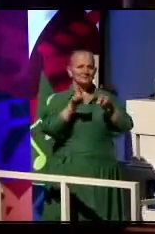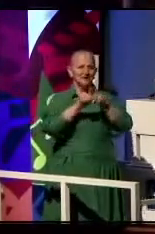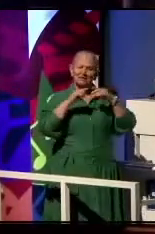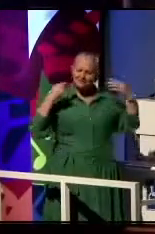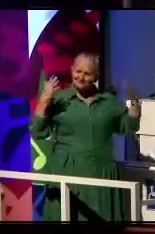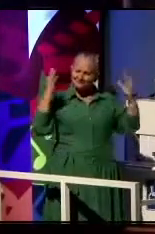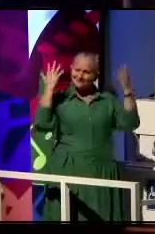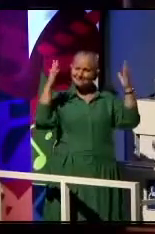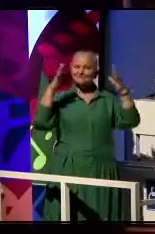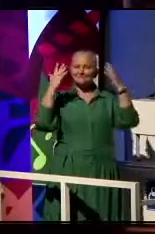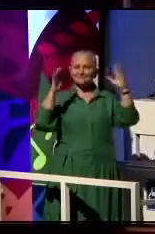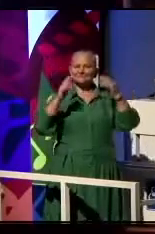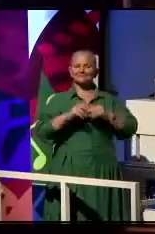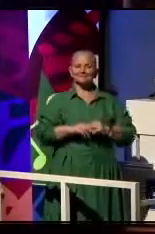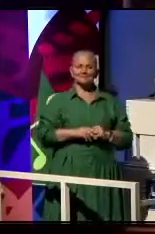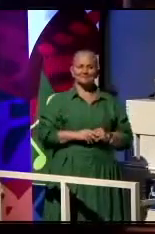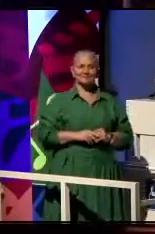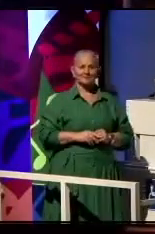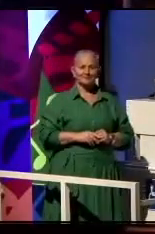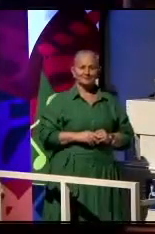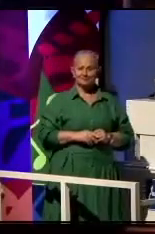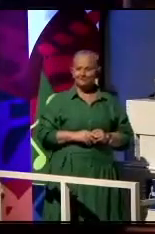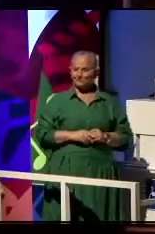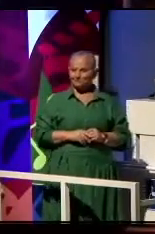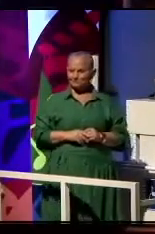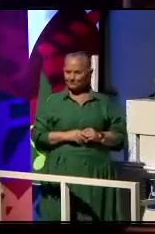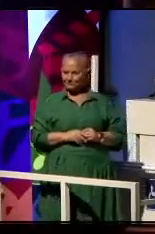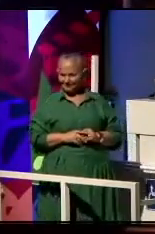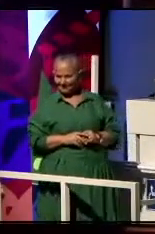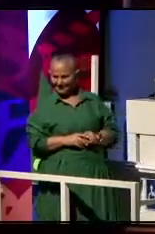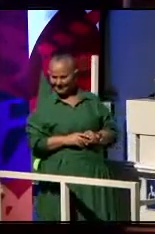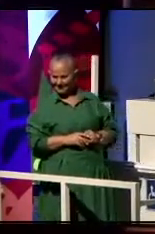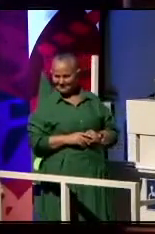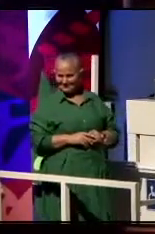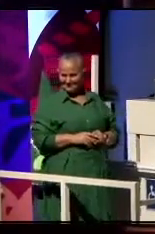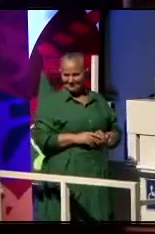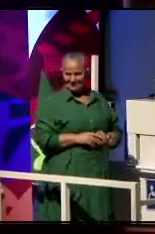Eu passo aqui para a Lena, que participou melhor disso.